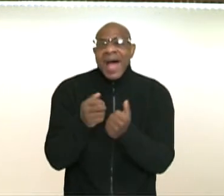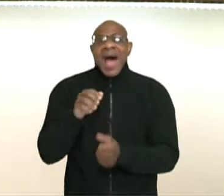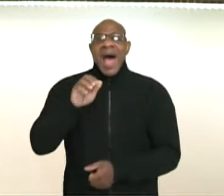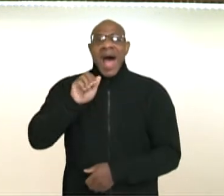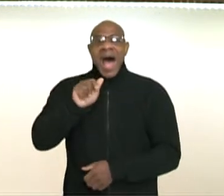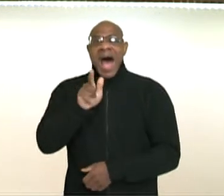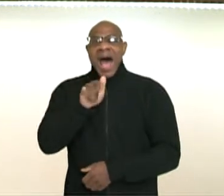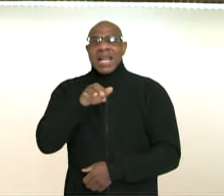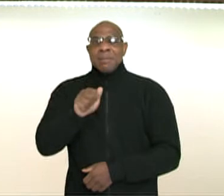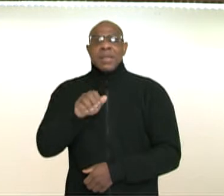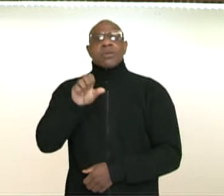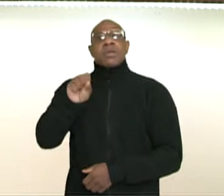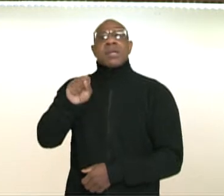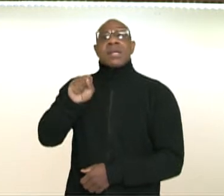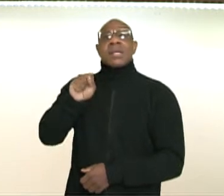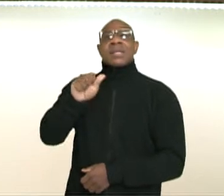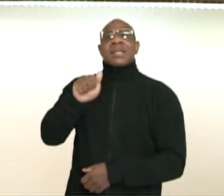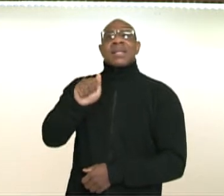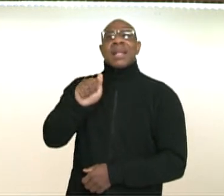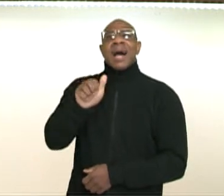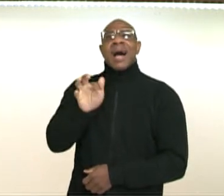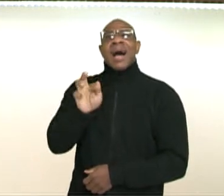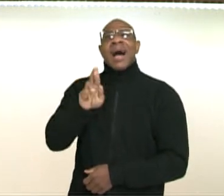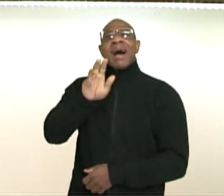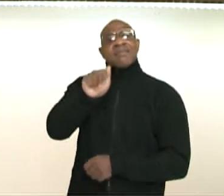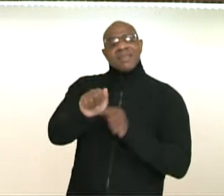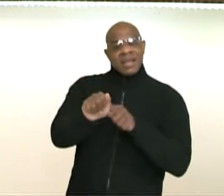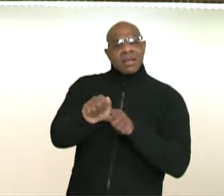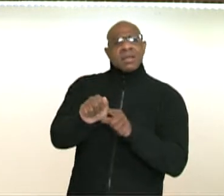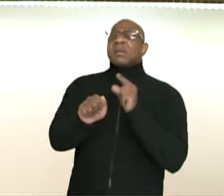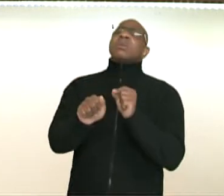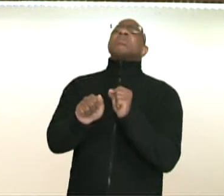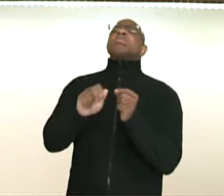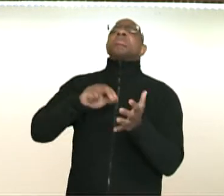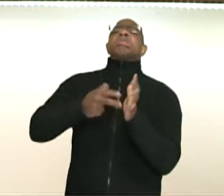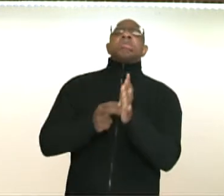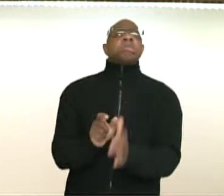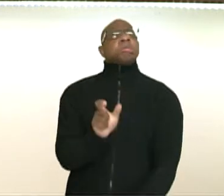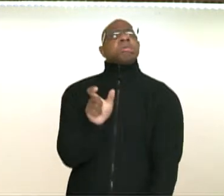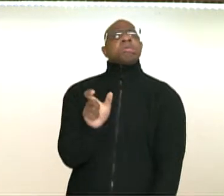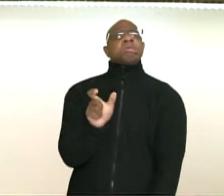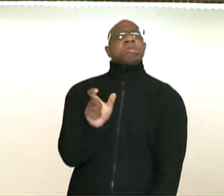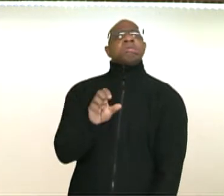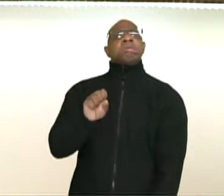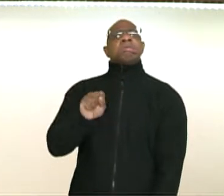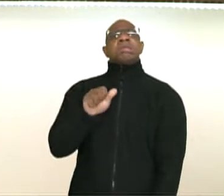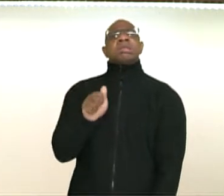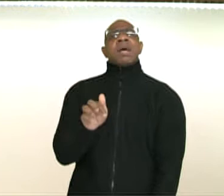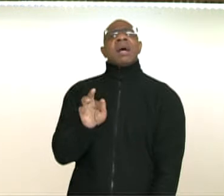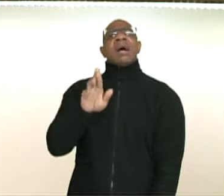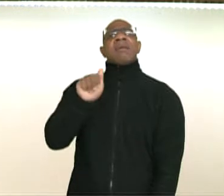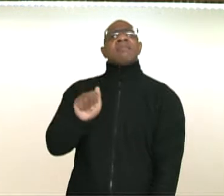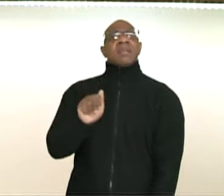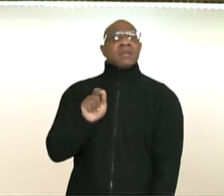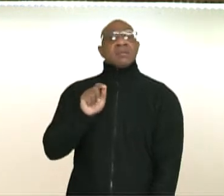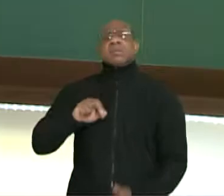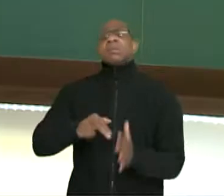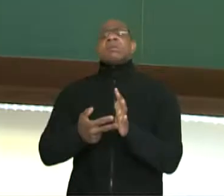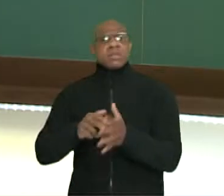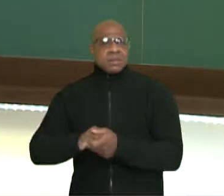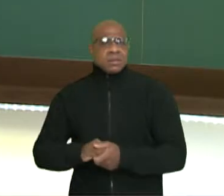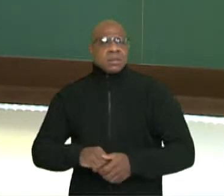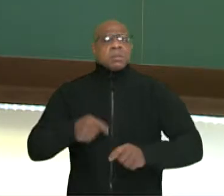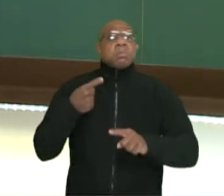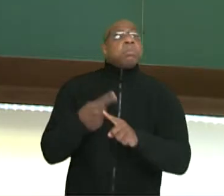Da safra? Isso, da safra. O que será que é isso? Vamos conversar um pouquinho sobre esse tema? Por